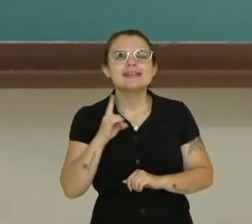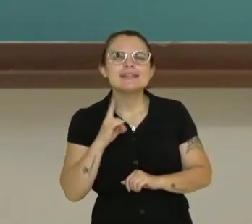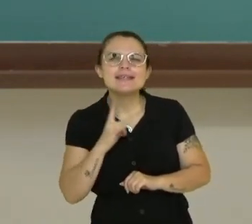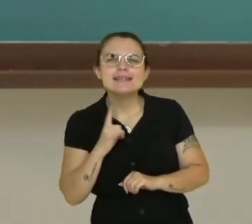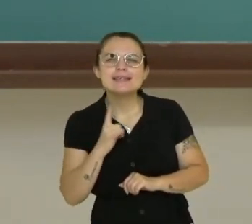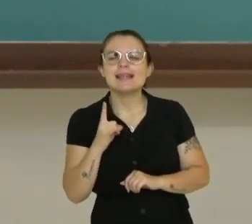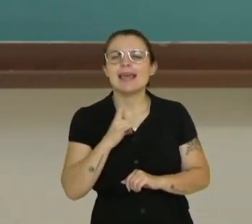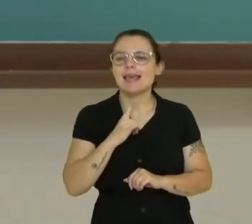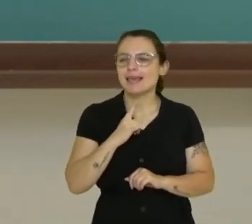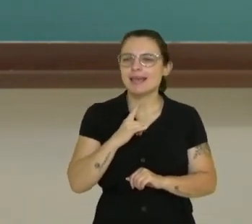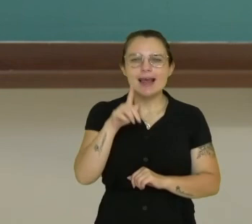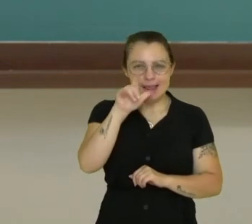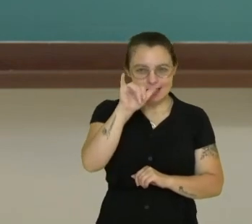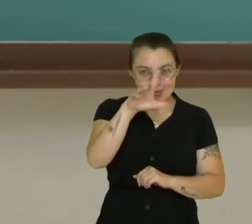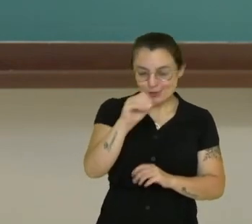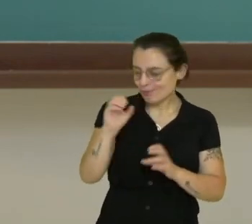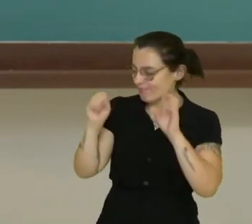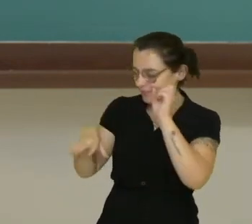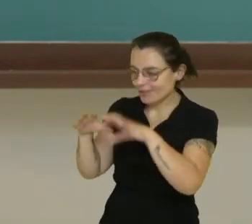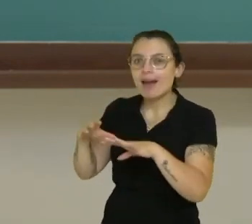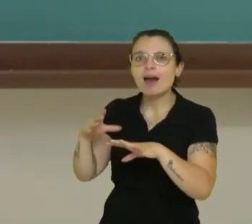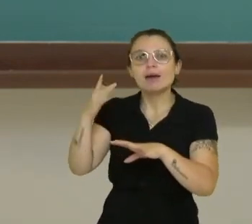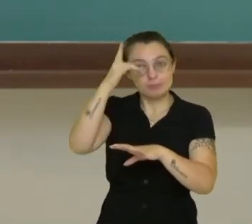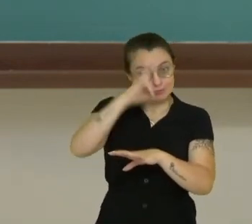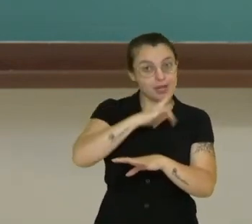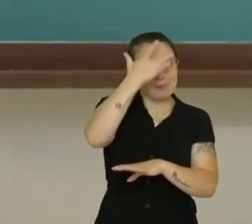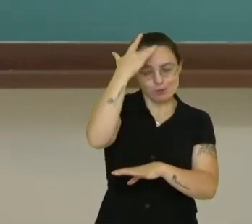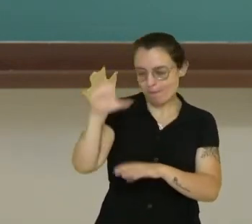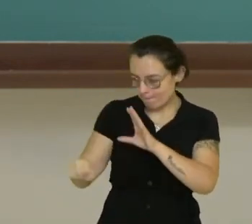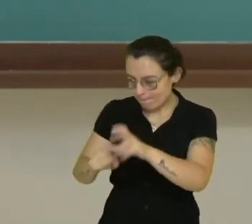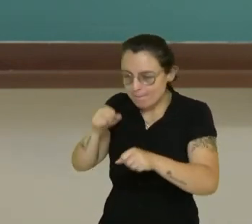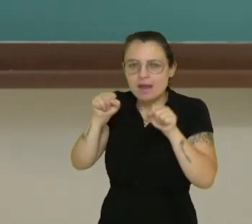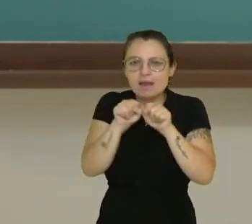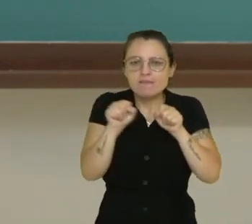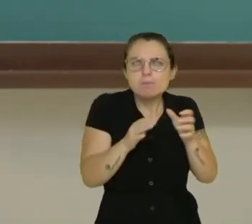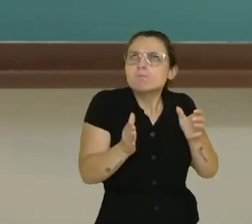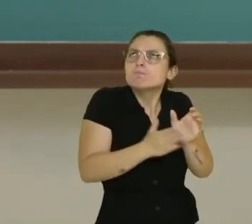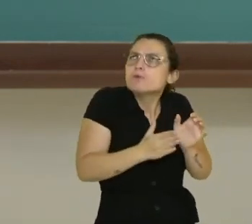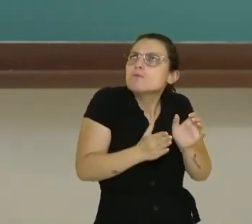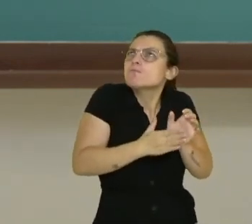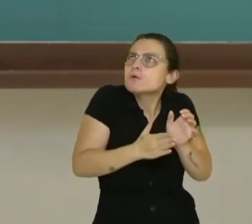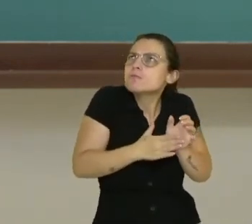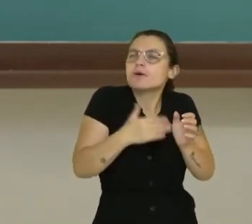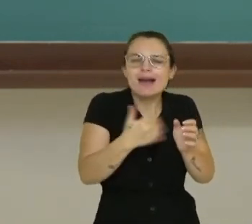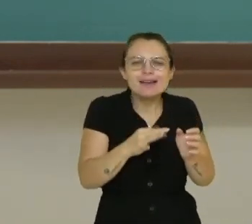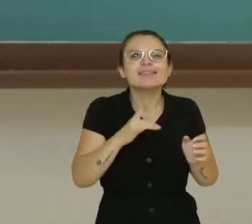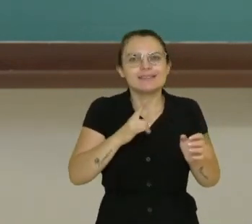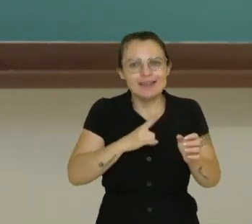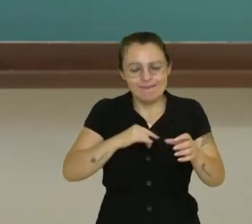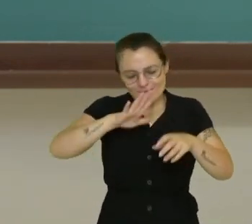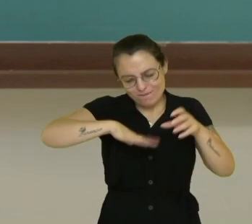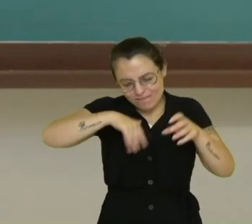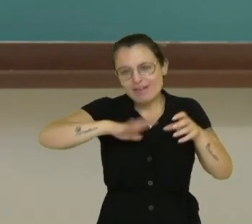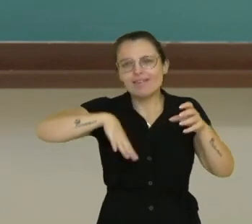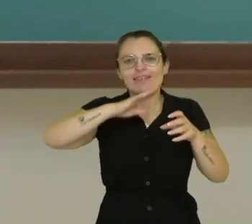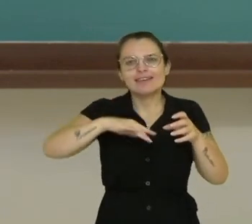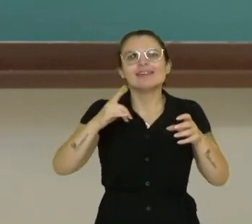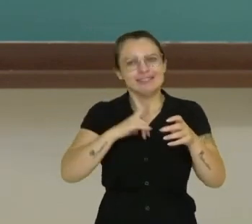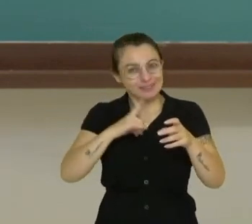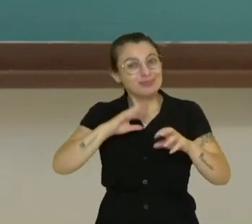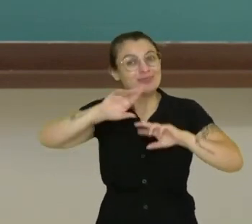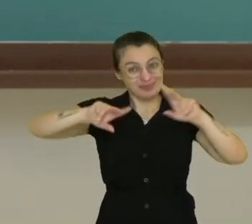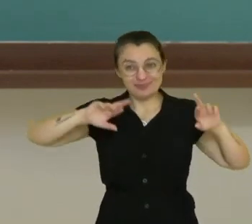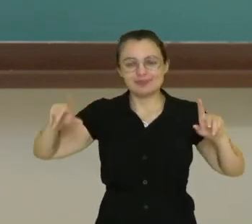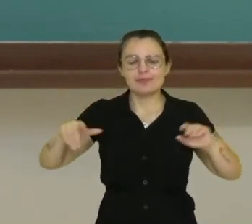são descartados na natureza, como por exemplo nós temos também os barbatuques, que exploram a percussão corporal, e